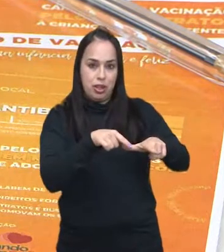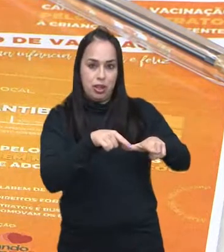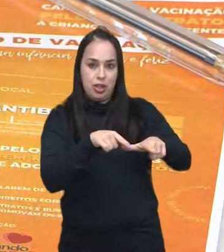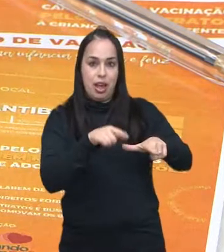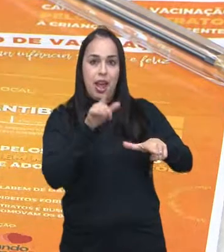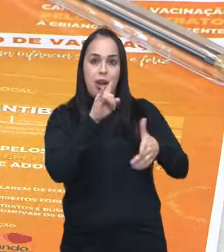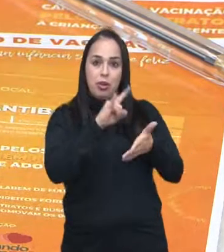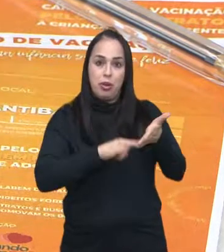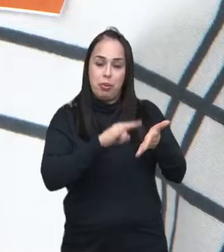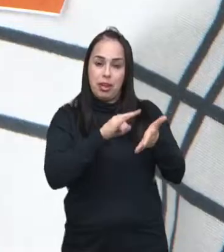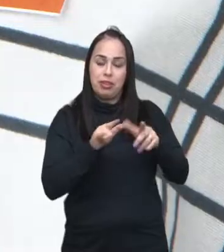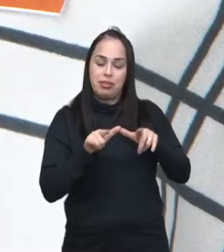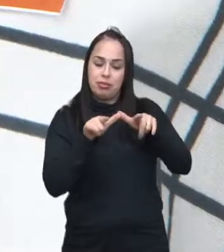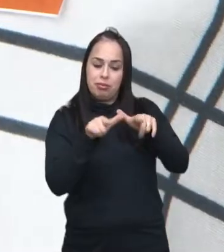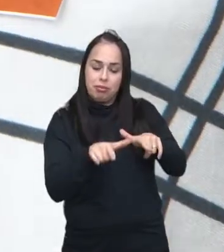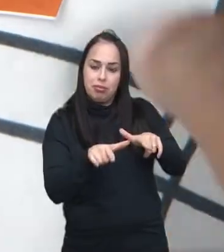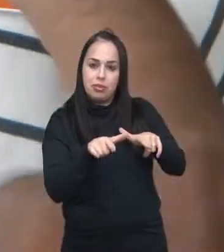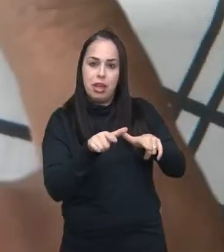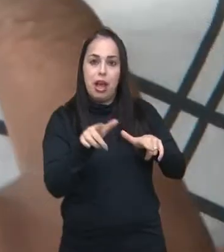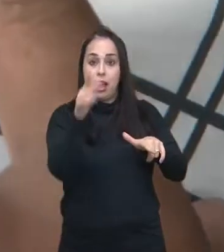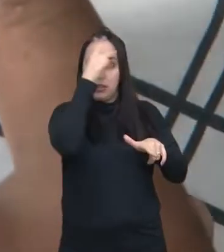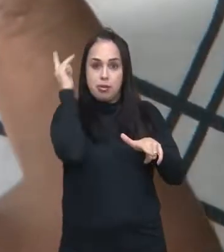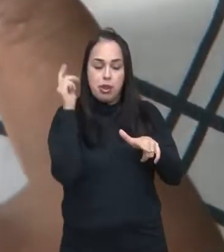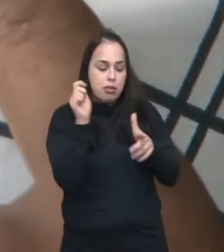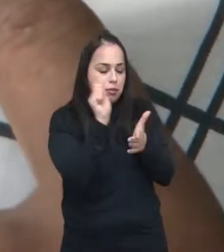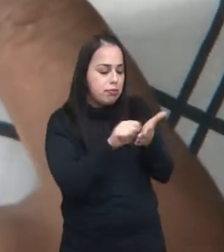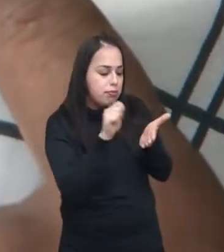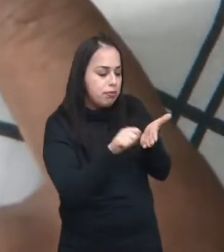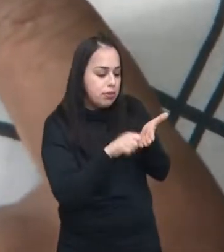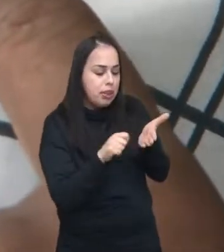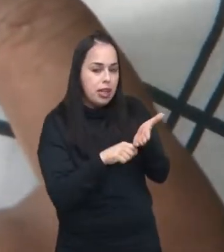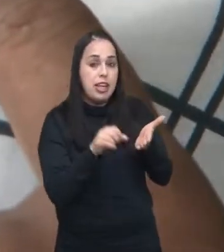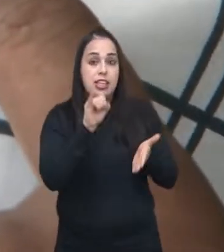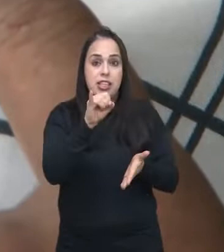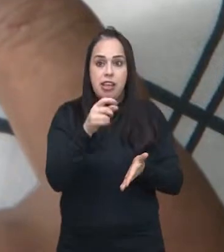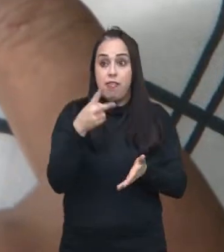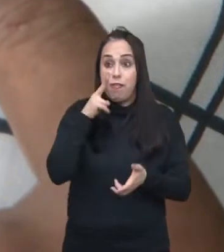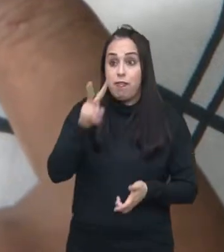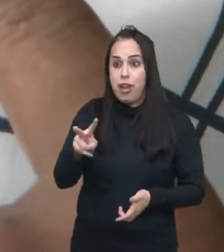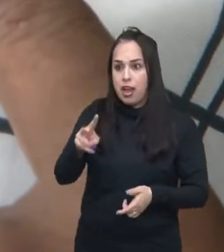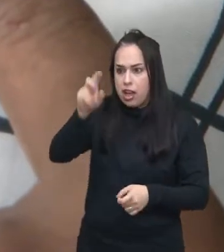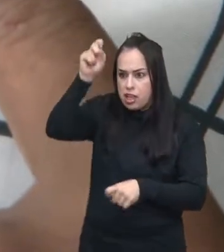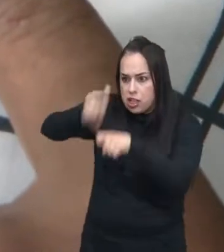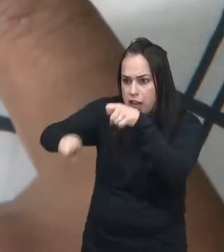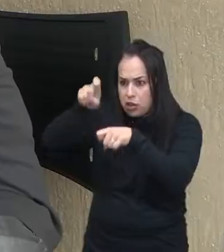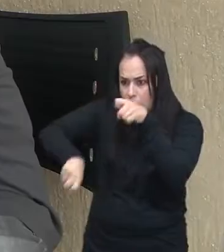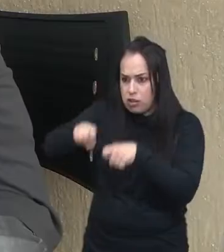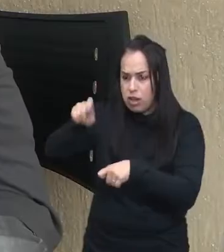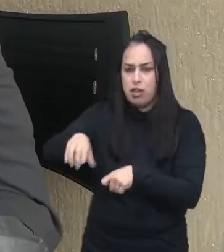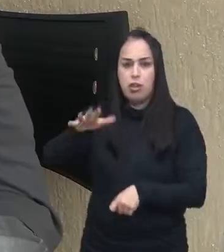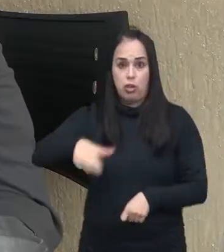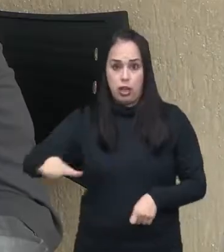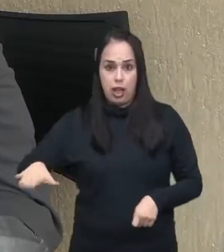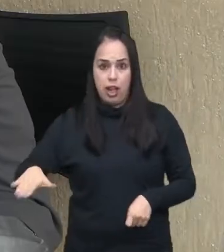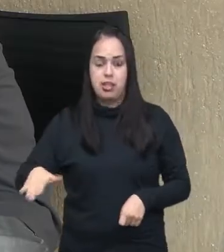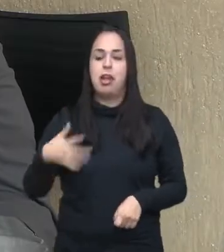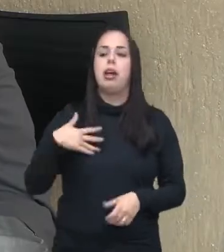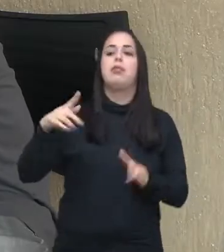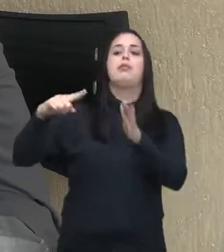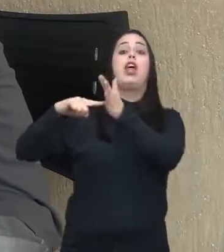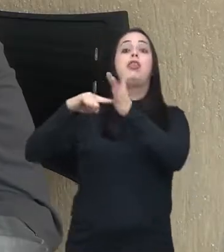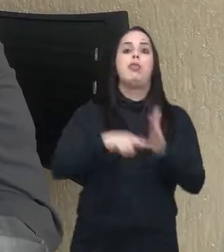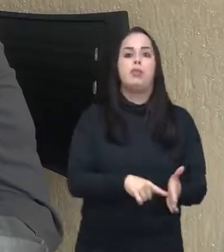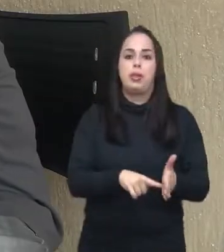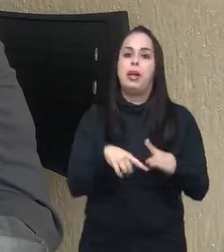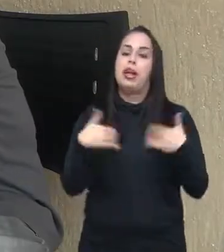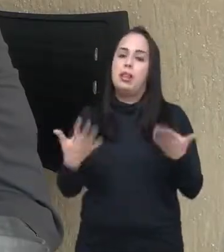comprovante de vacinação. O documento é um certificado no qual o público se compromete a denunciar casos de abuso contra